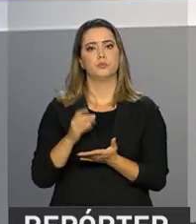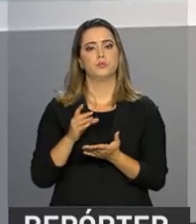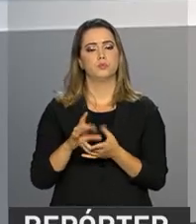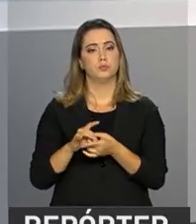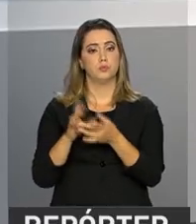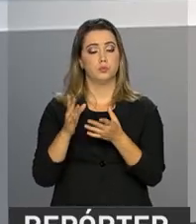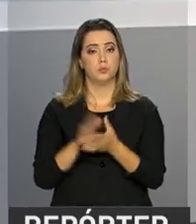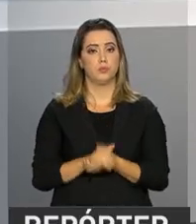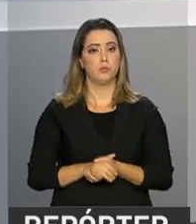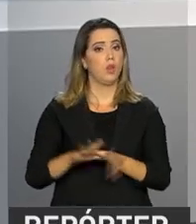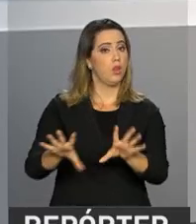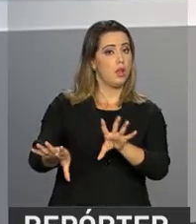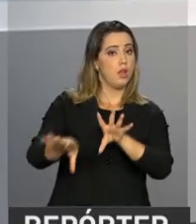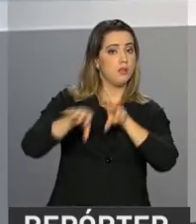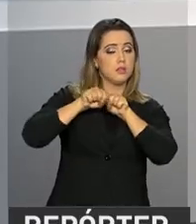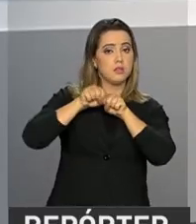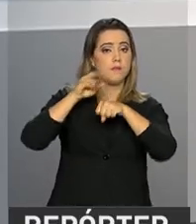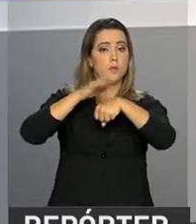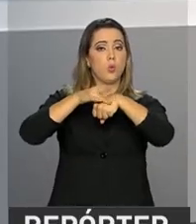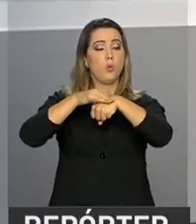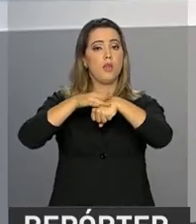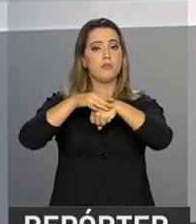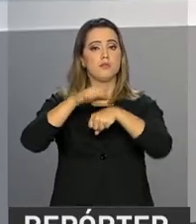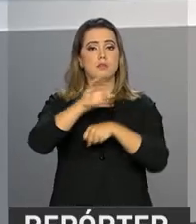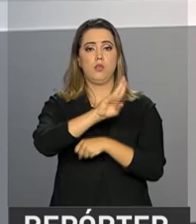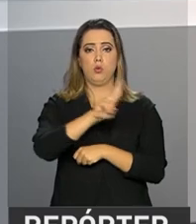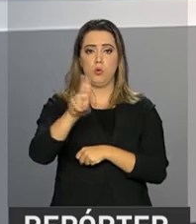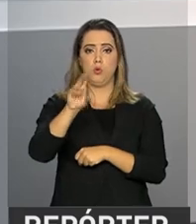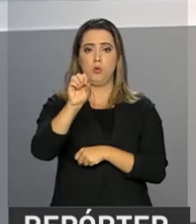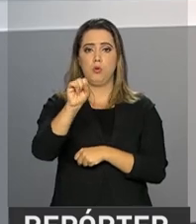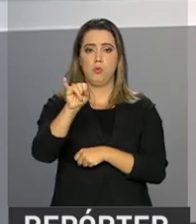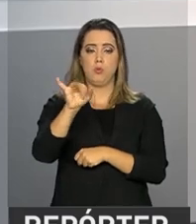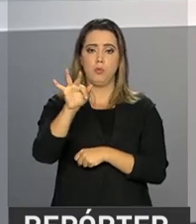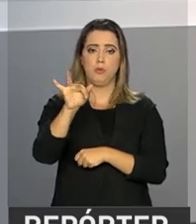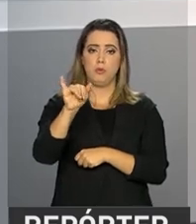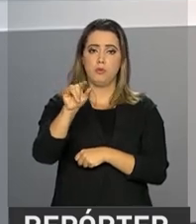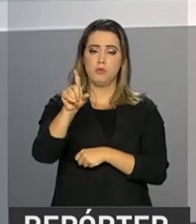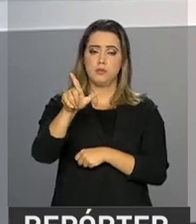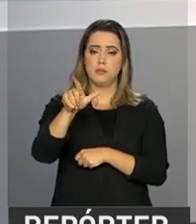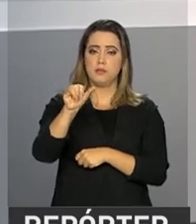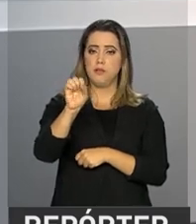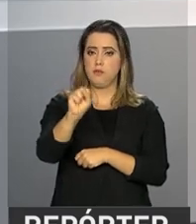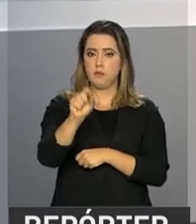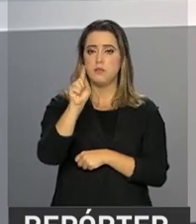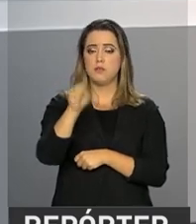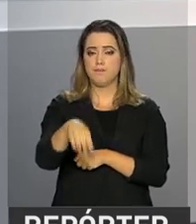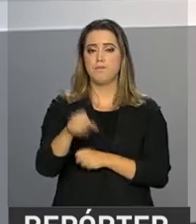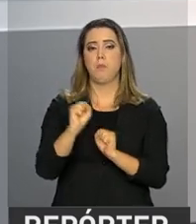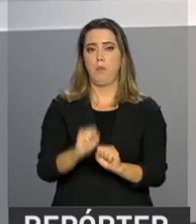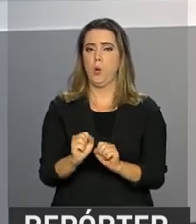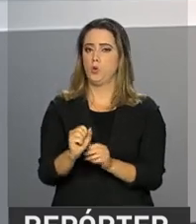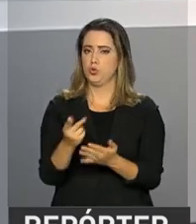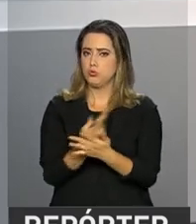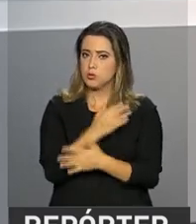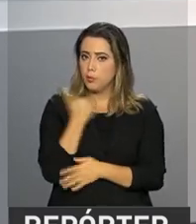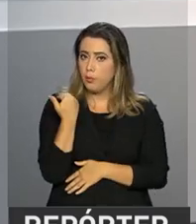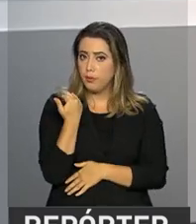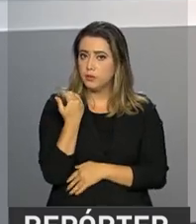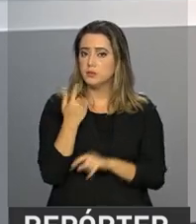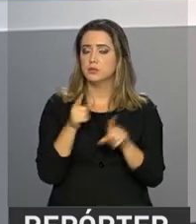a sífilis é uma infecção sexualmente transmissível e pode até levar à morte se não for identificada e tratada adequadamente